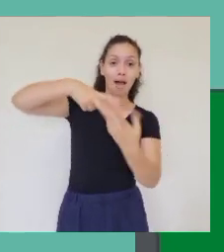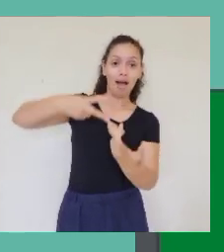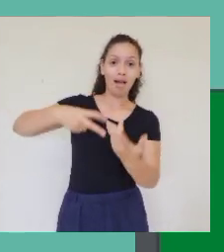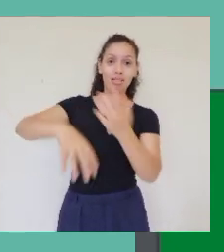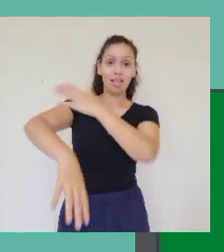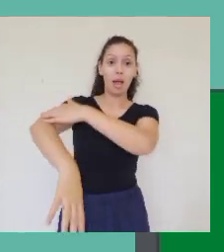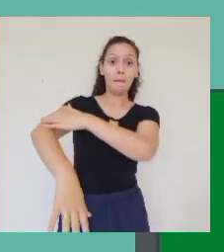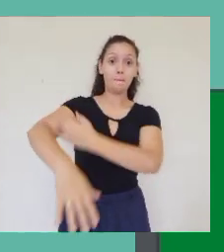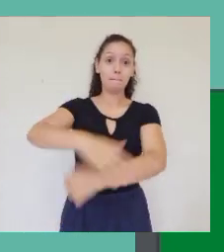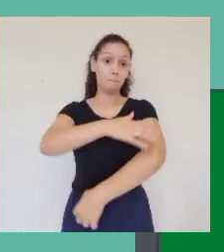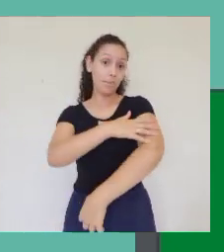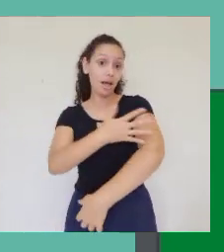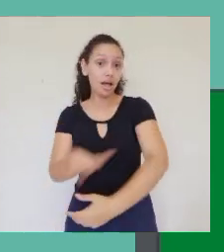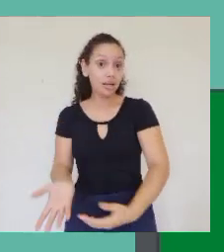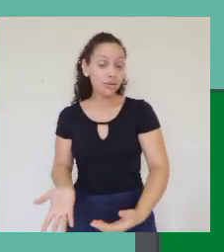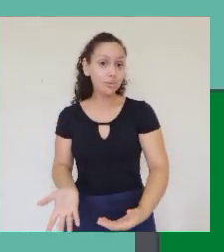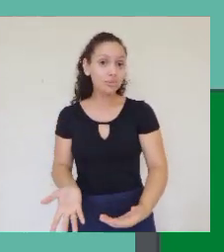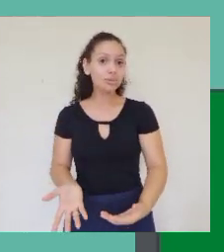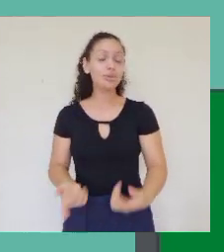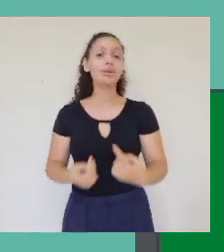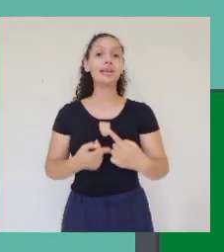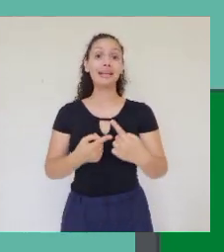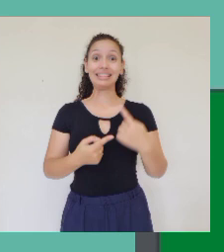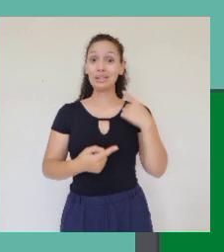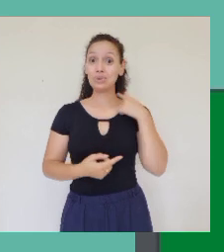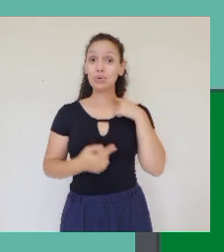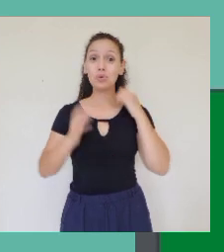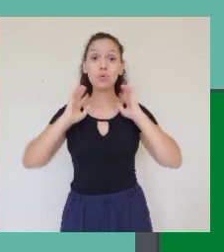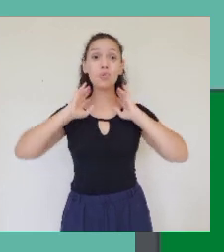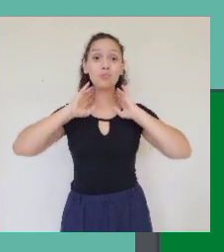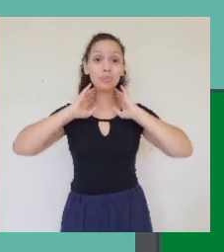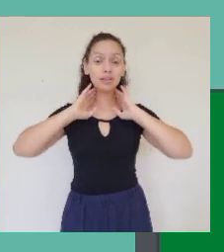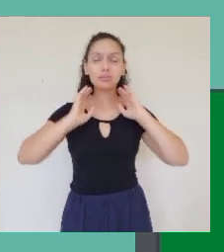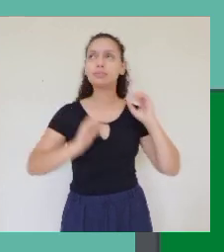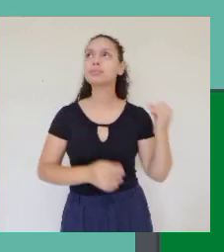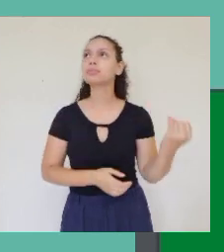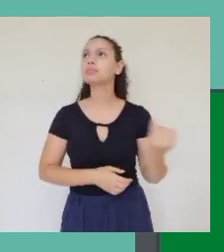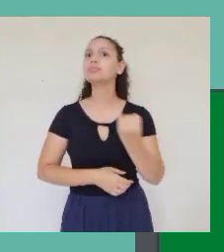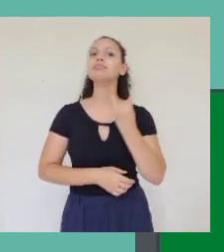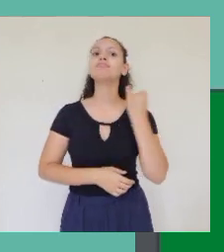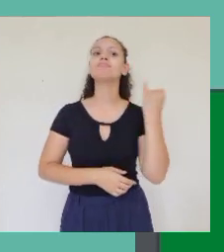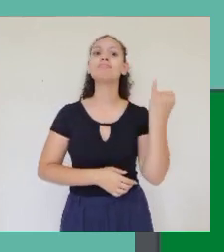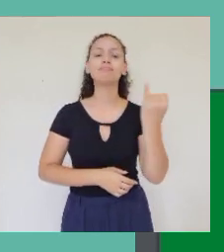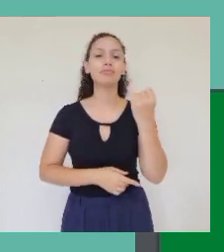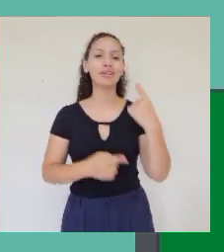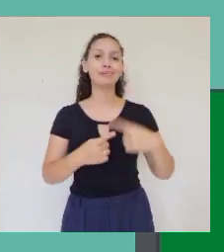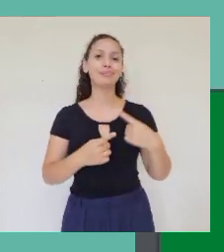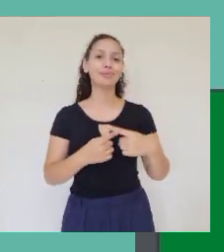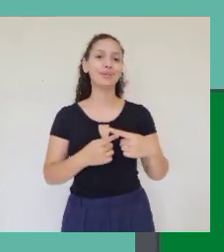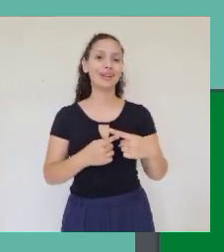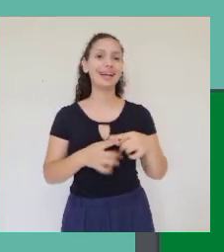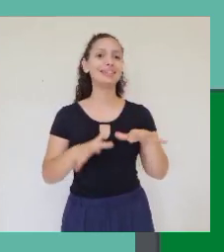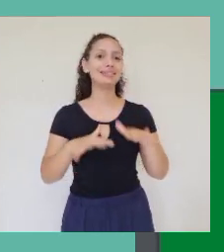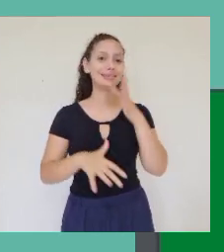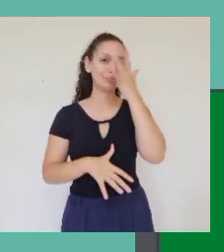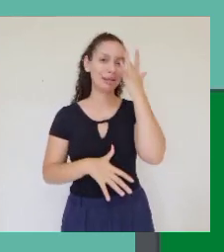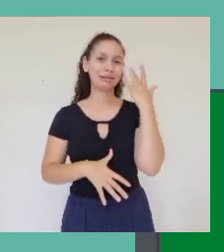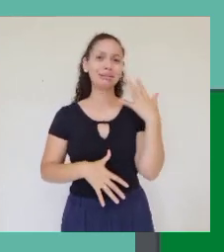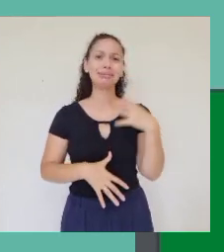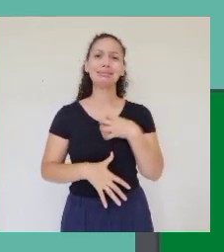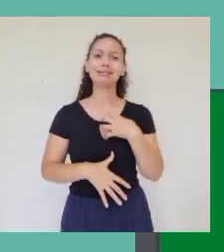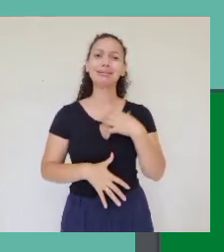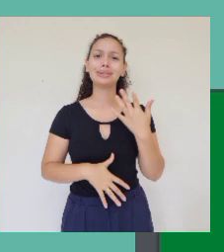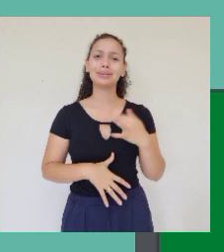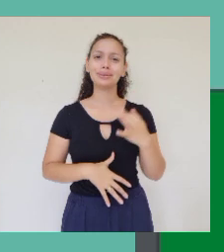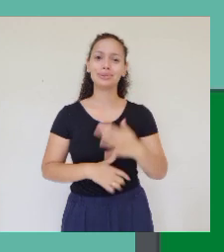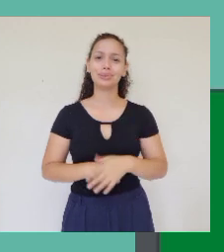serem feitos, principalmente no pescoço, que é a região que possui mais queixa de dores, tá bom? O alongamento ele deve ser feito por 30 segundos